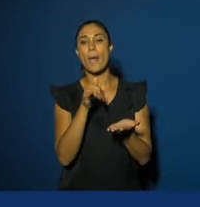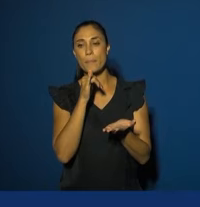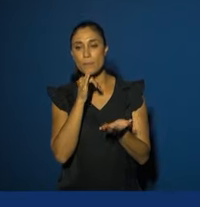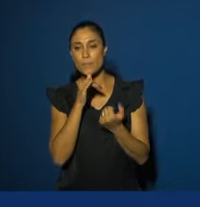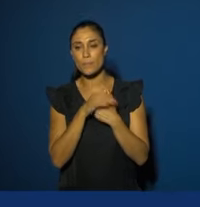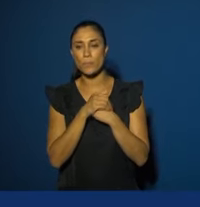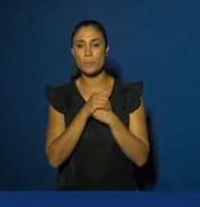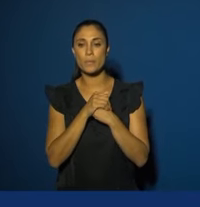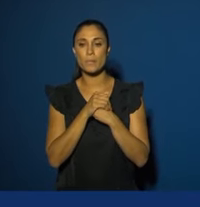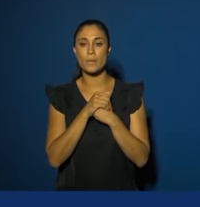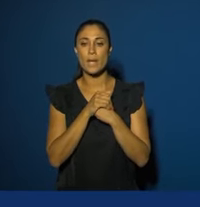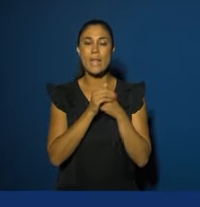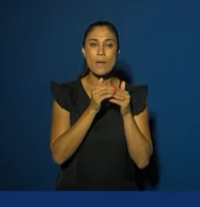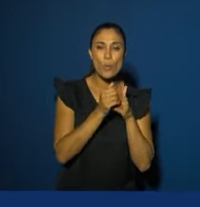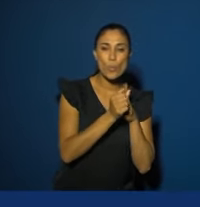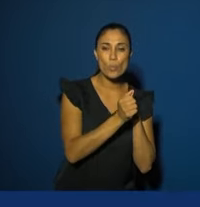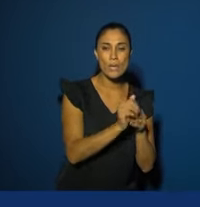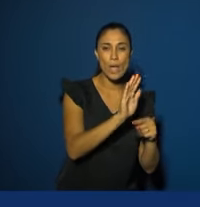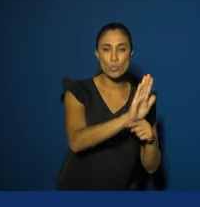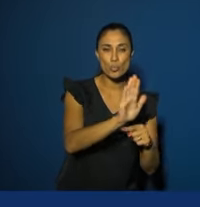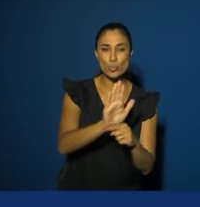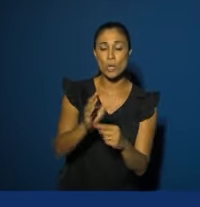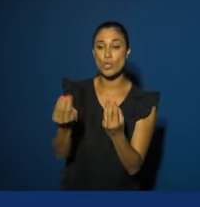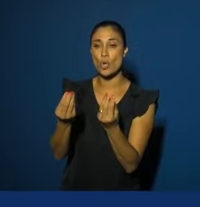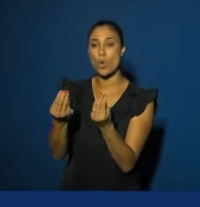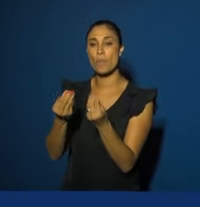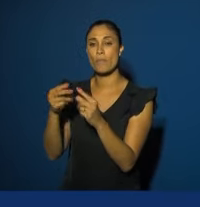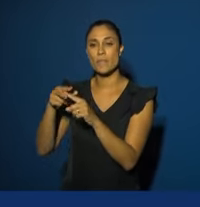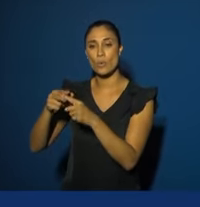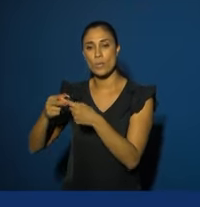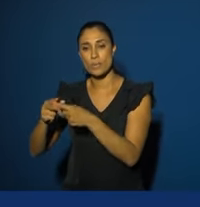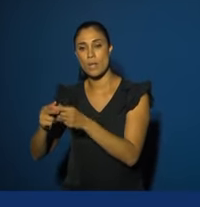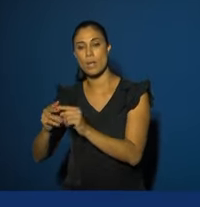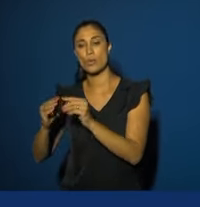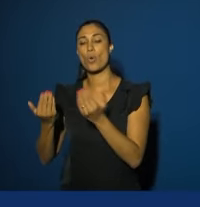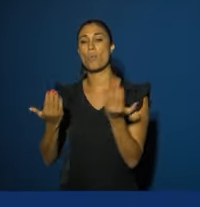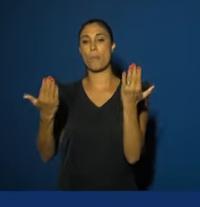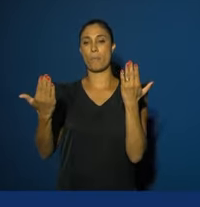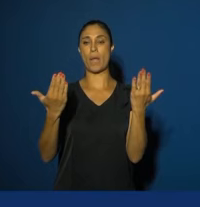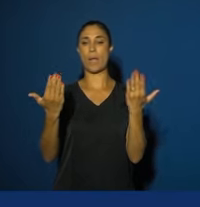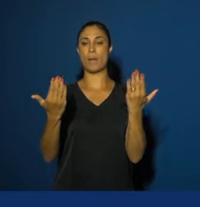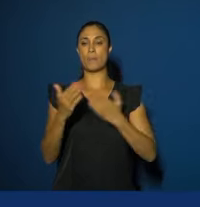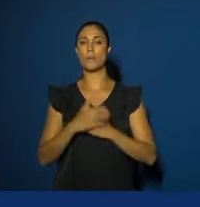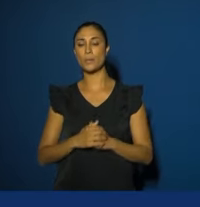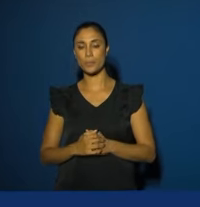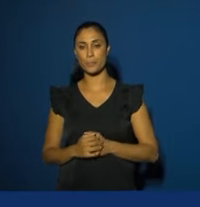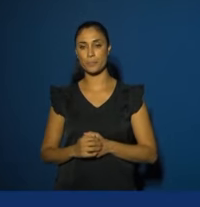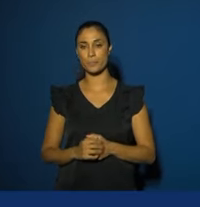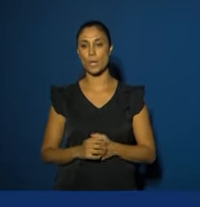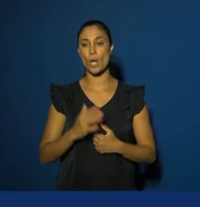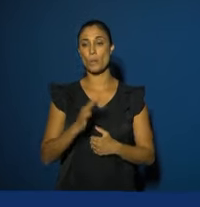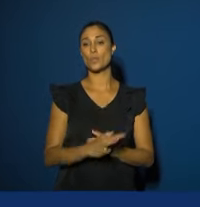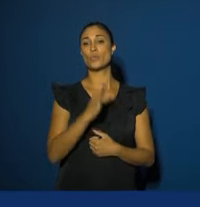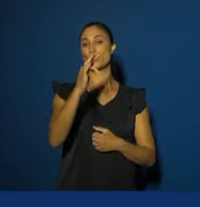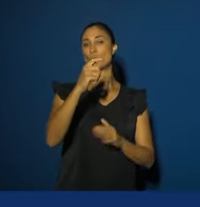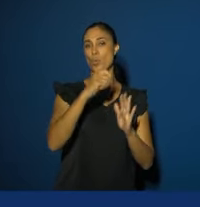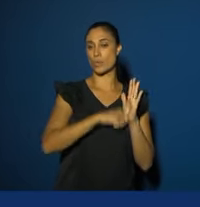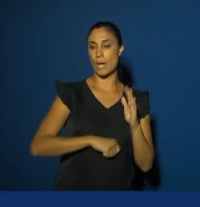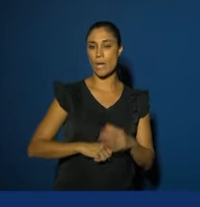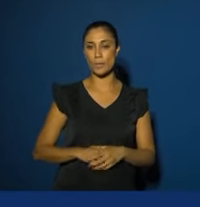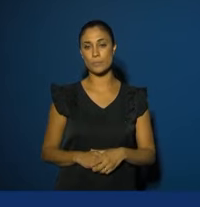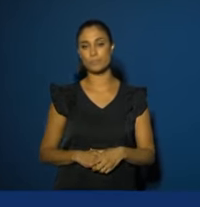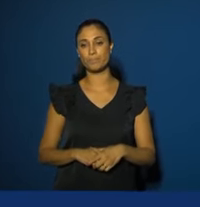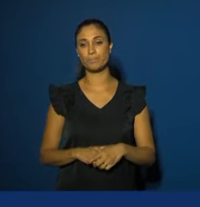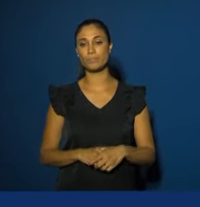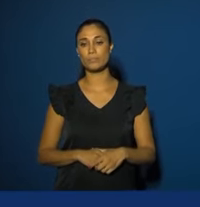ah guias de como será a regulação como parâmetro ah pros futuros contratos